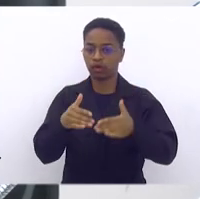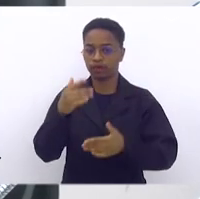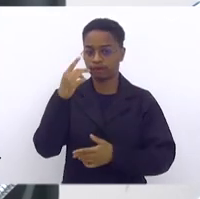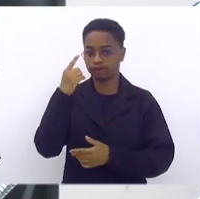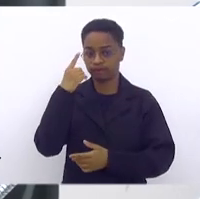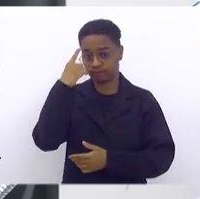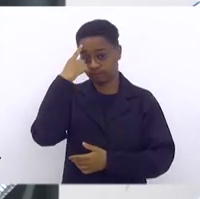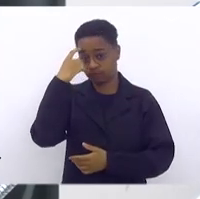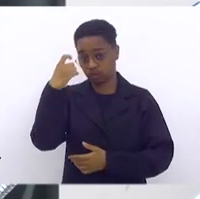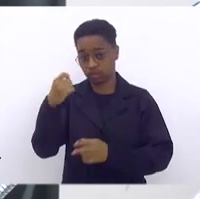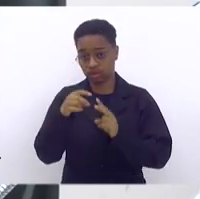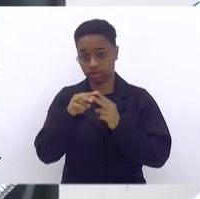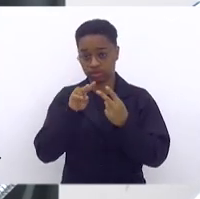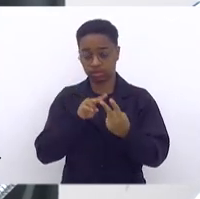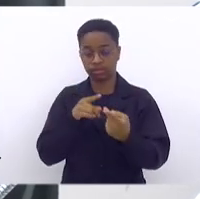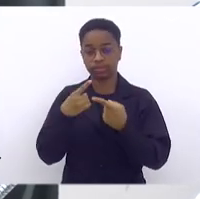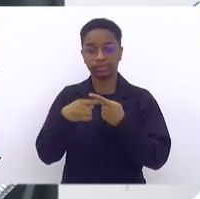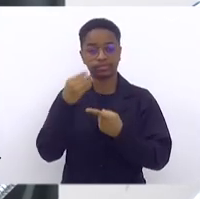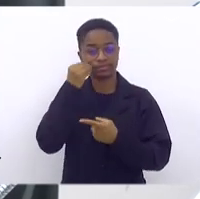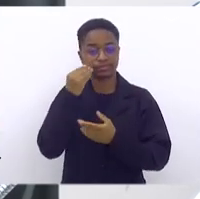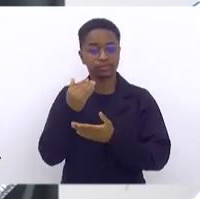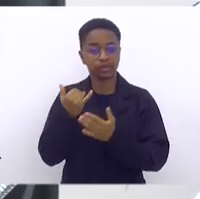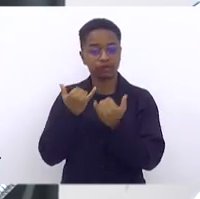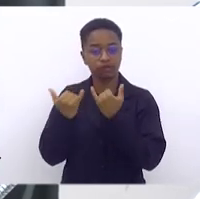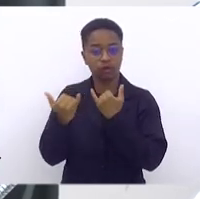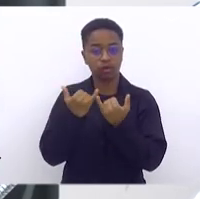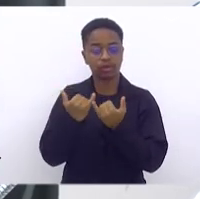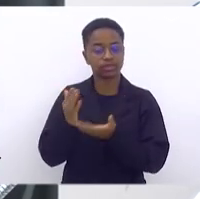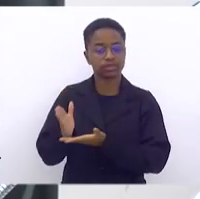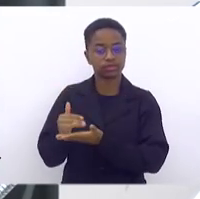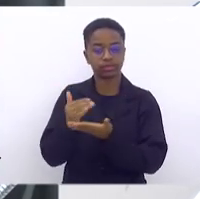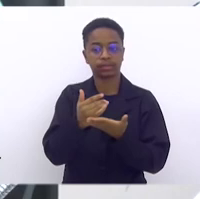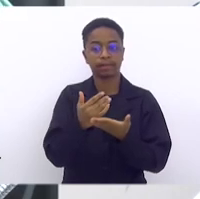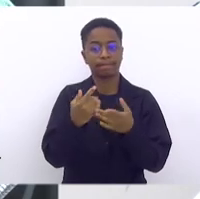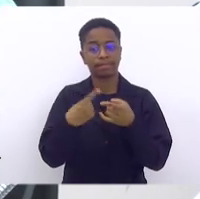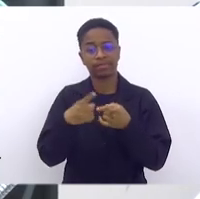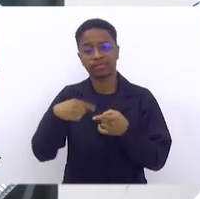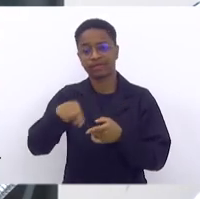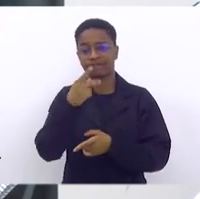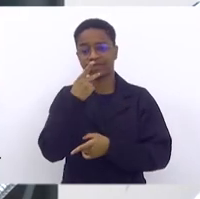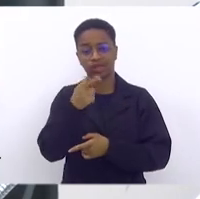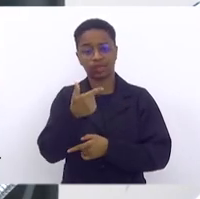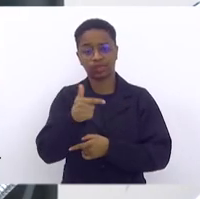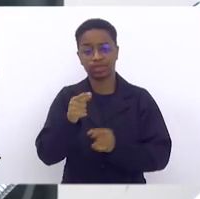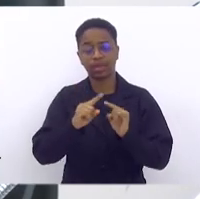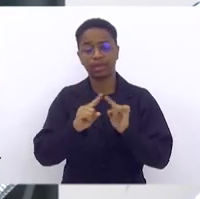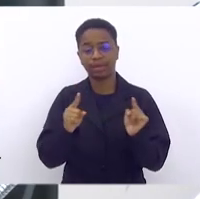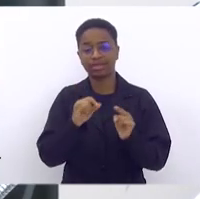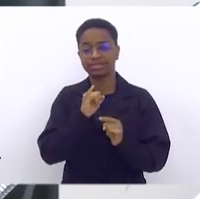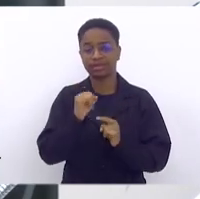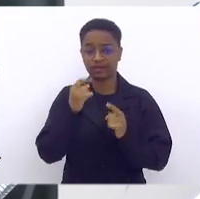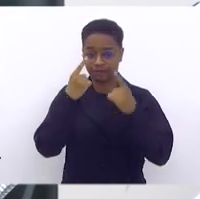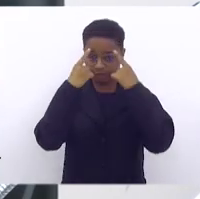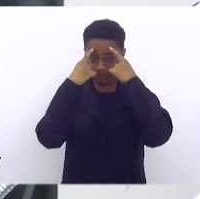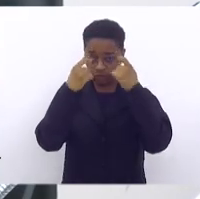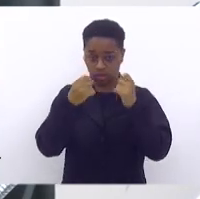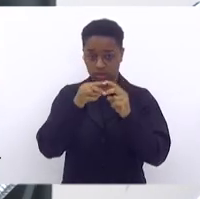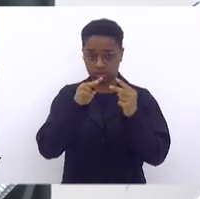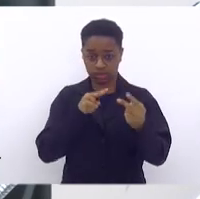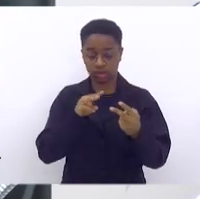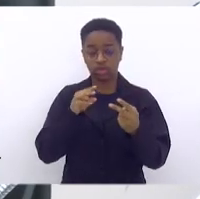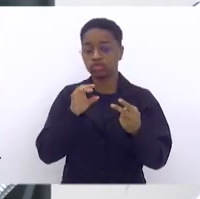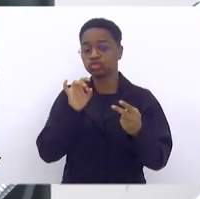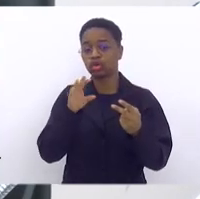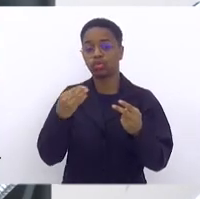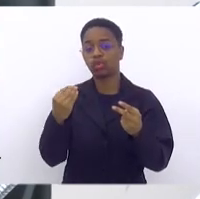Justamente para a gente poder ter esses dados, que todo mundo fala que não tem, né? Tem vários tipos de violência no cibernético, coloca outros. A gente queria saber sobre